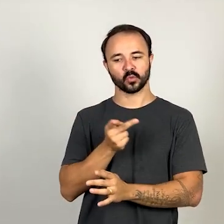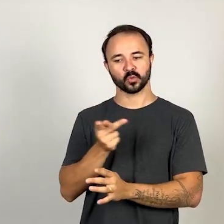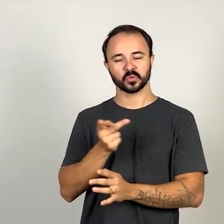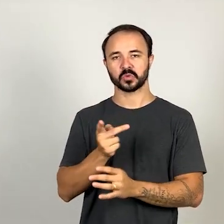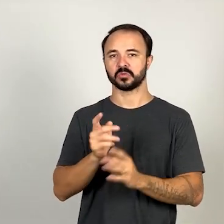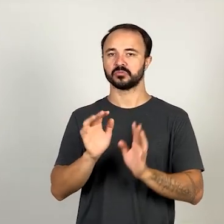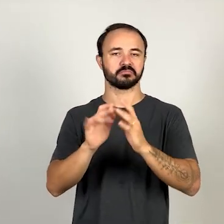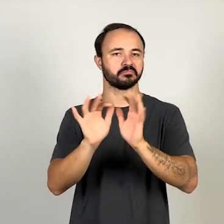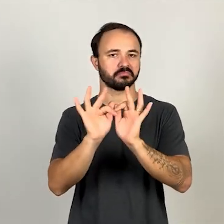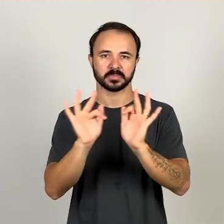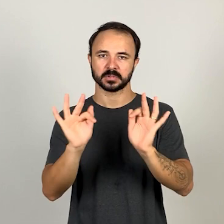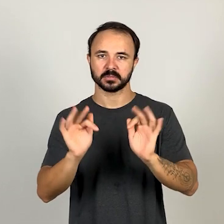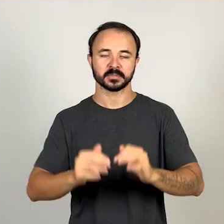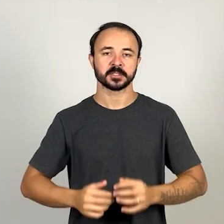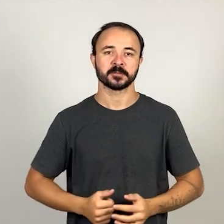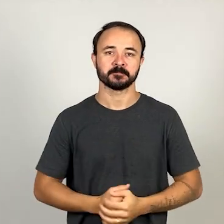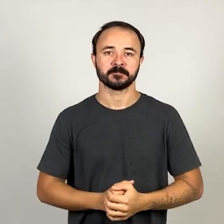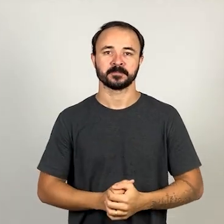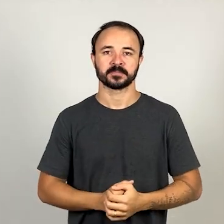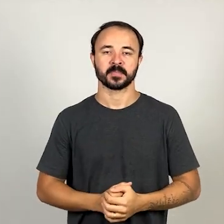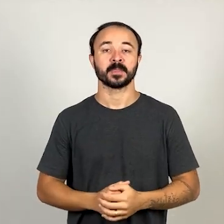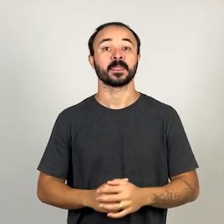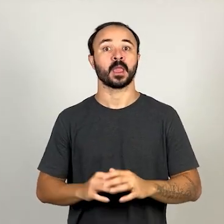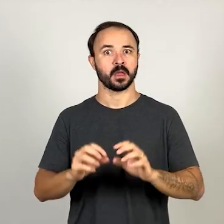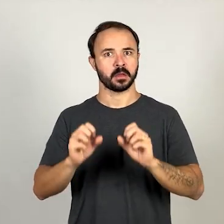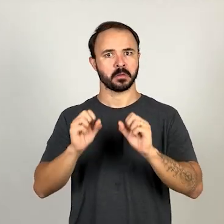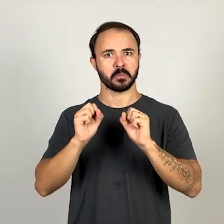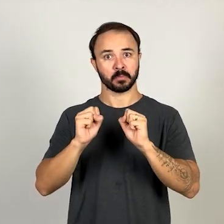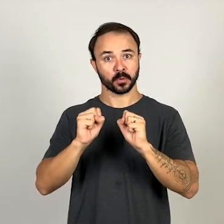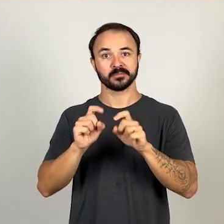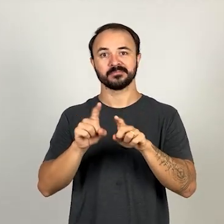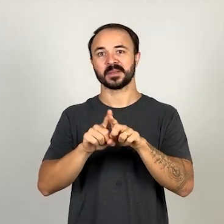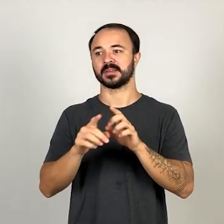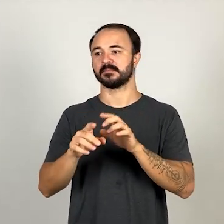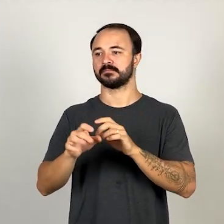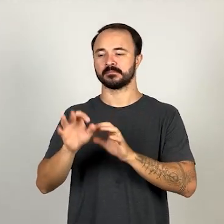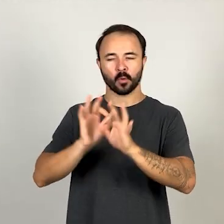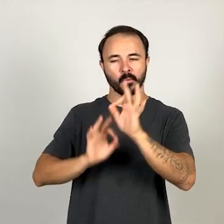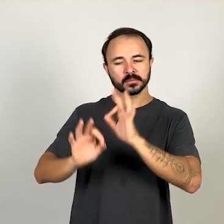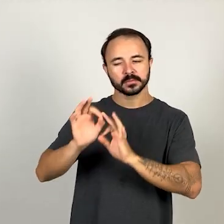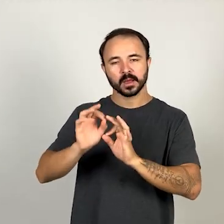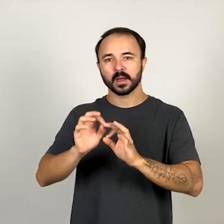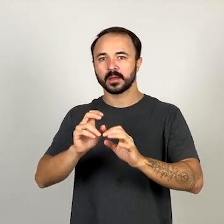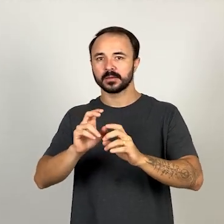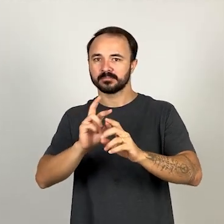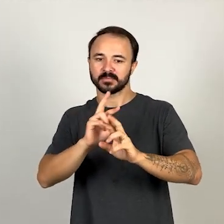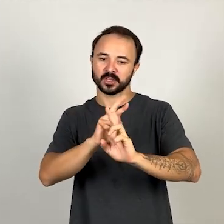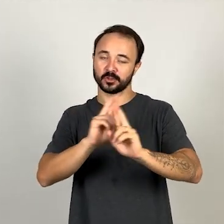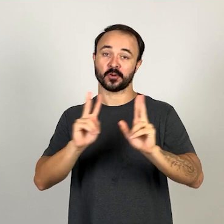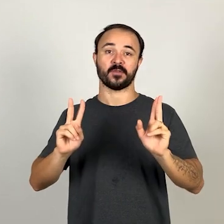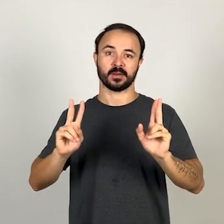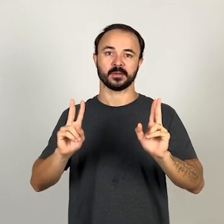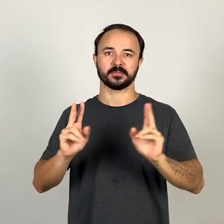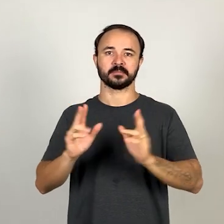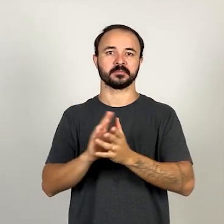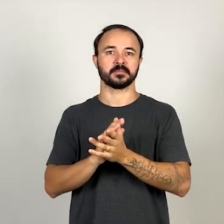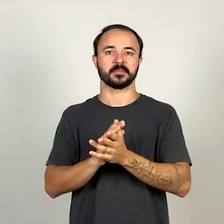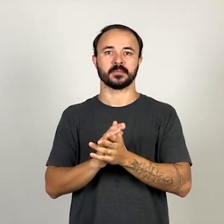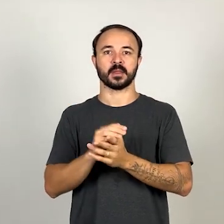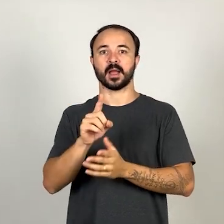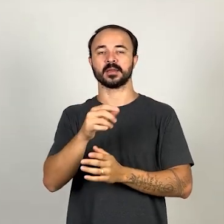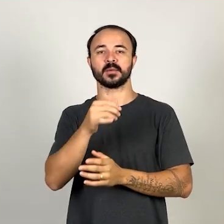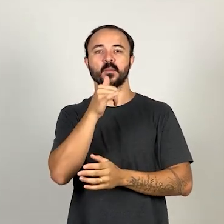fazer esse mesmo circuito de uma outra forma, interrompendo a corrente elétrica à medida que nós